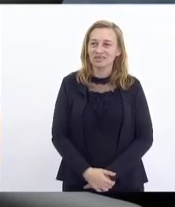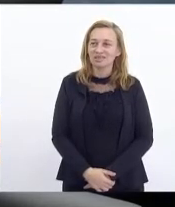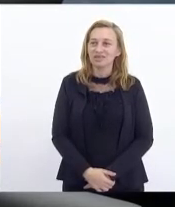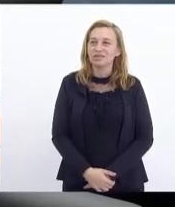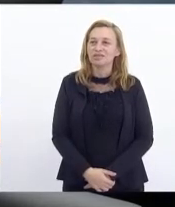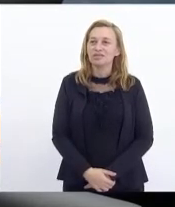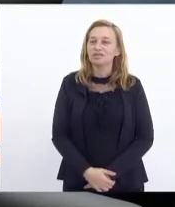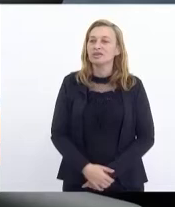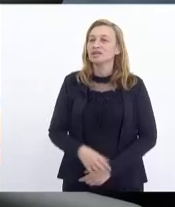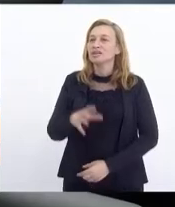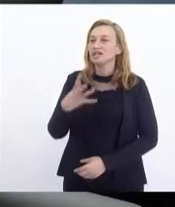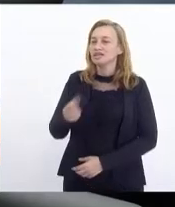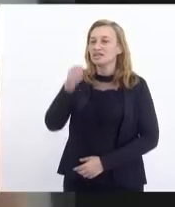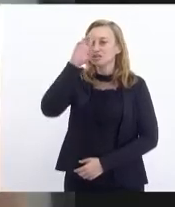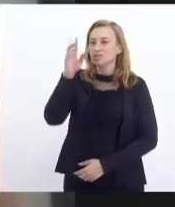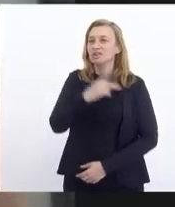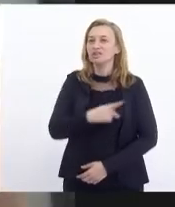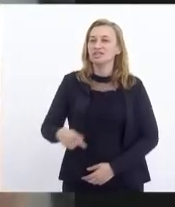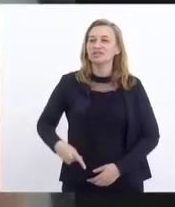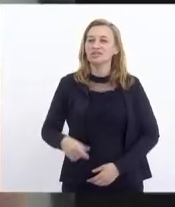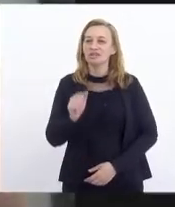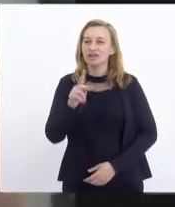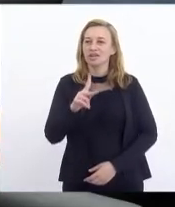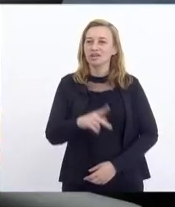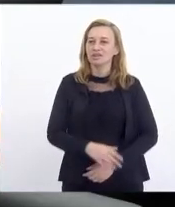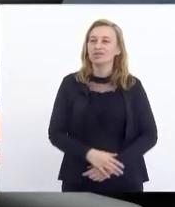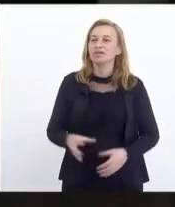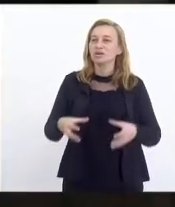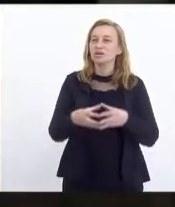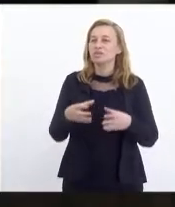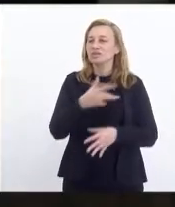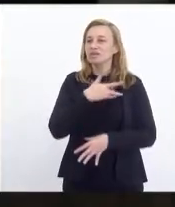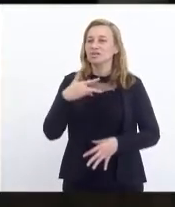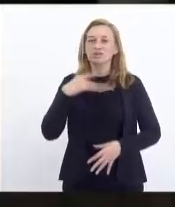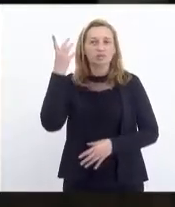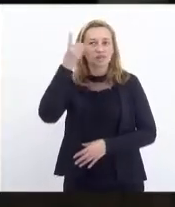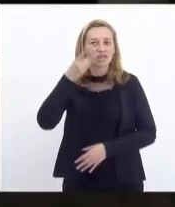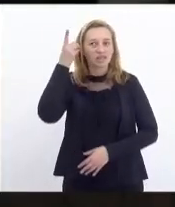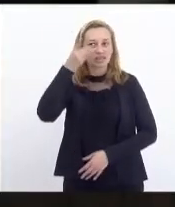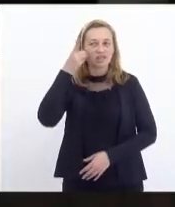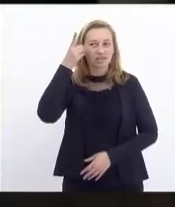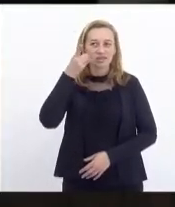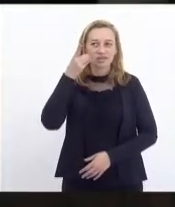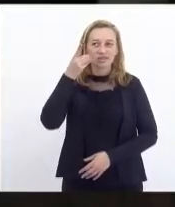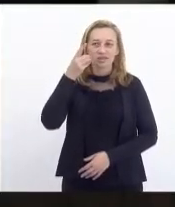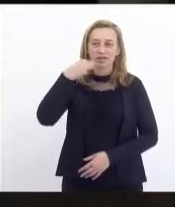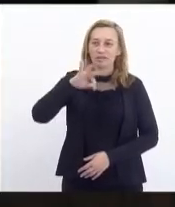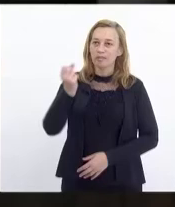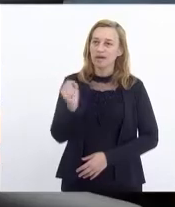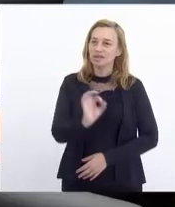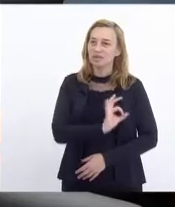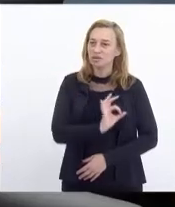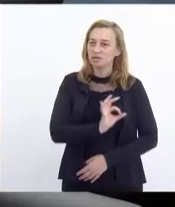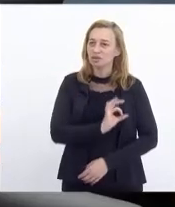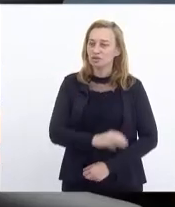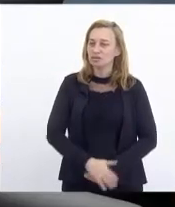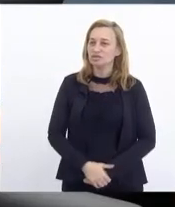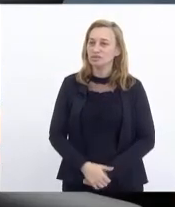Deputada Rosa. Parecer favorável, senhor presidente. Ok, pela Comissão de Saúde, deputada Marta Rocha.